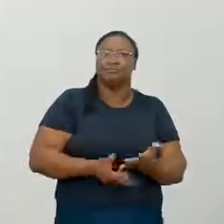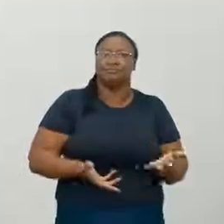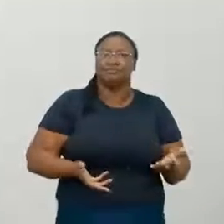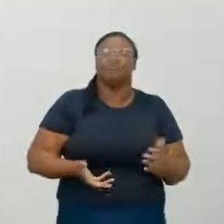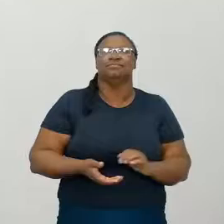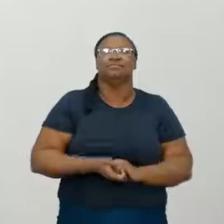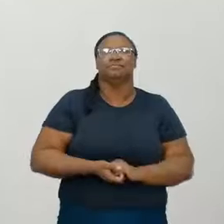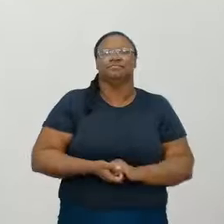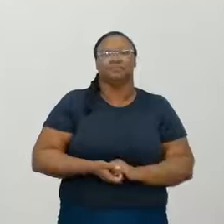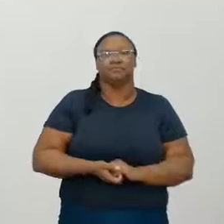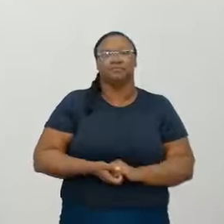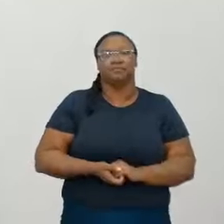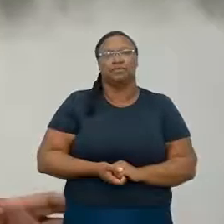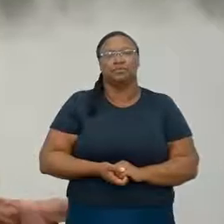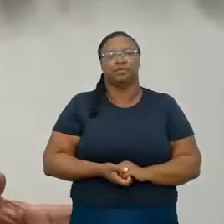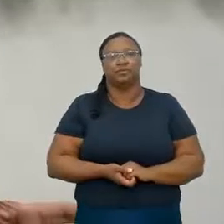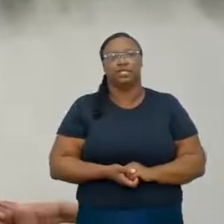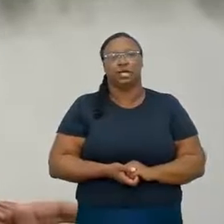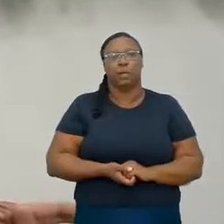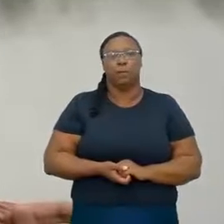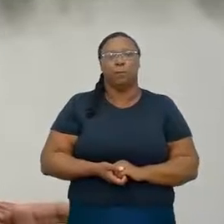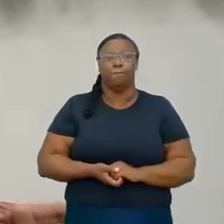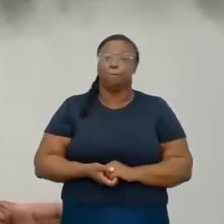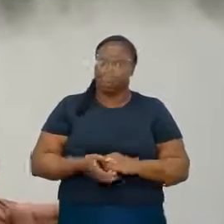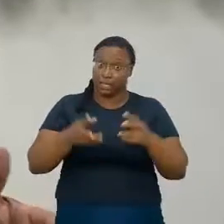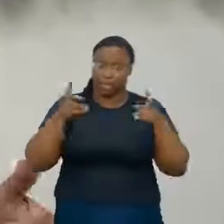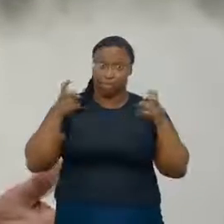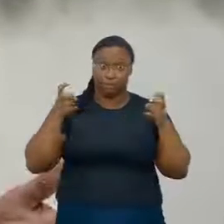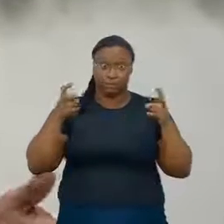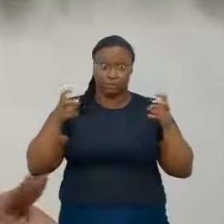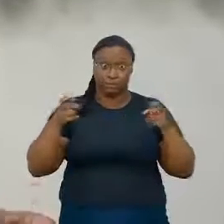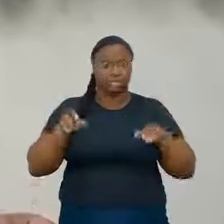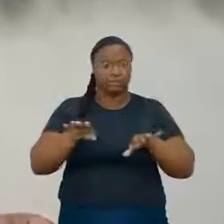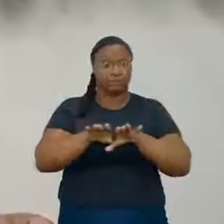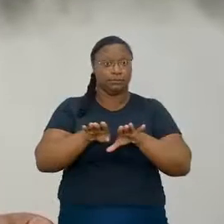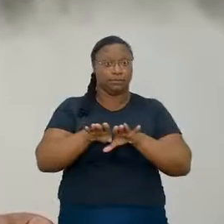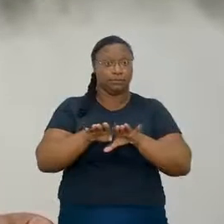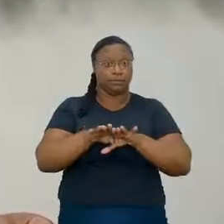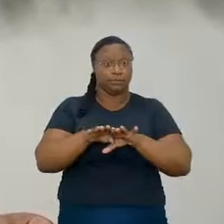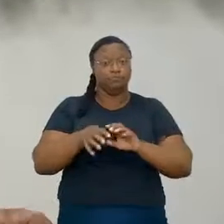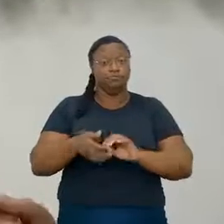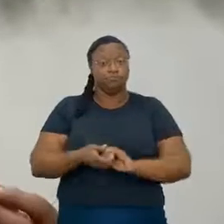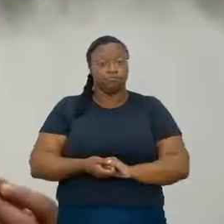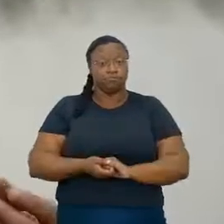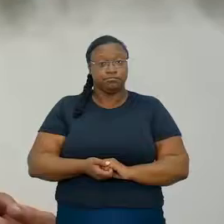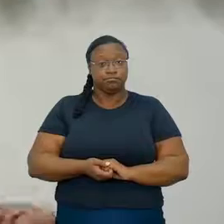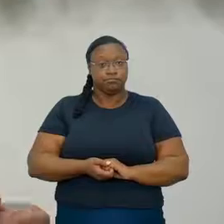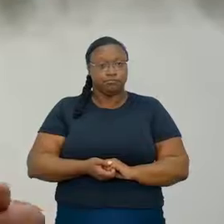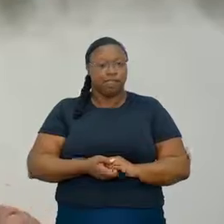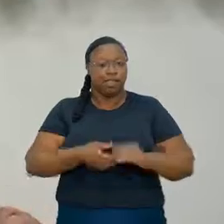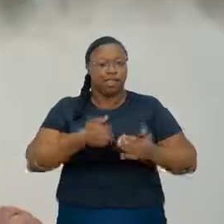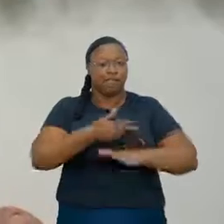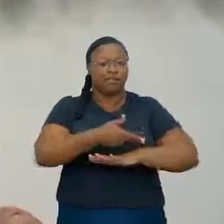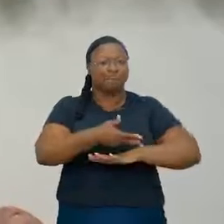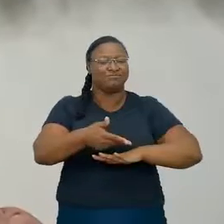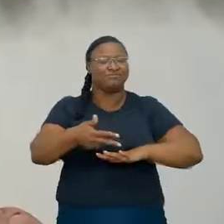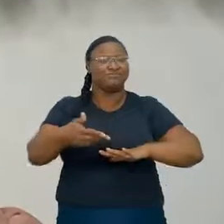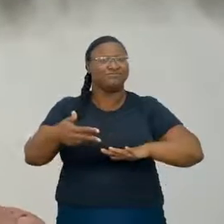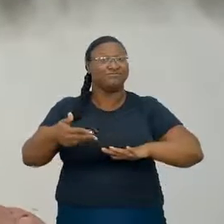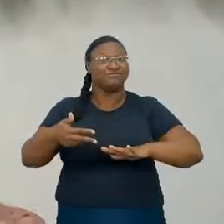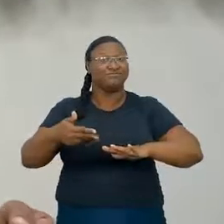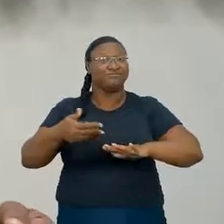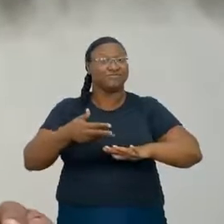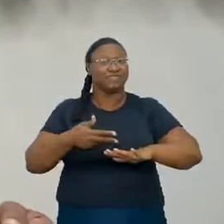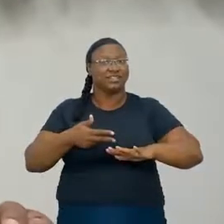de identidade. E aí se percebe também com relação a essa diversidade de que uma